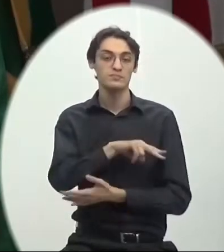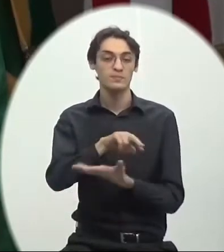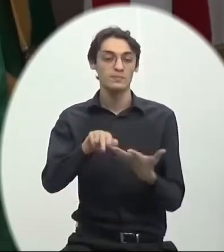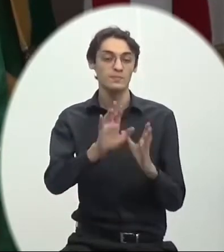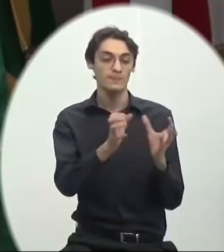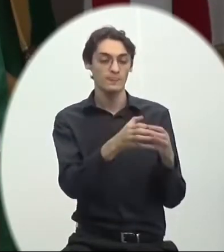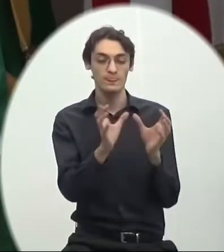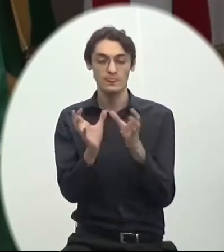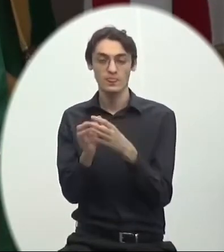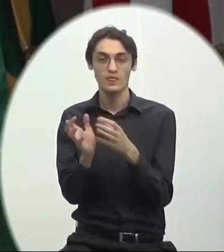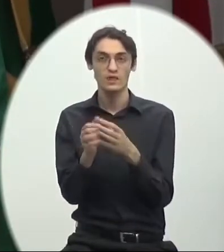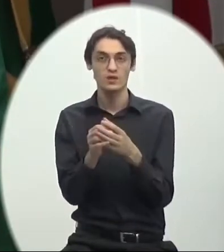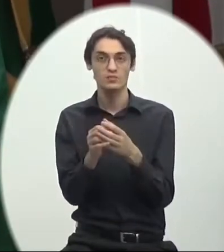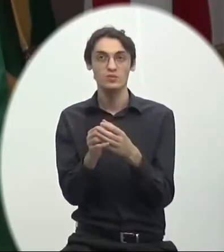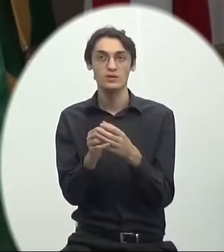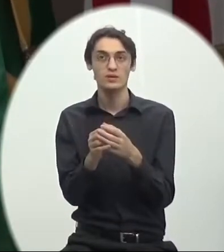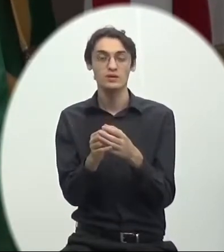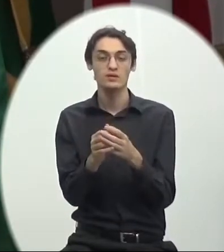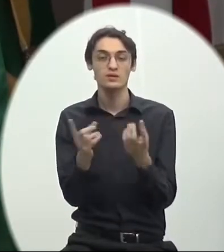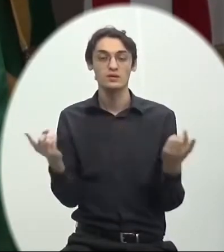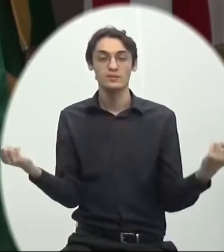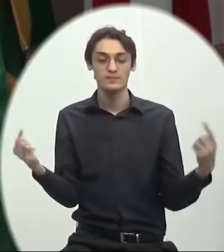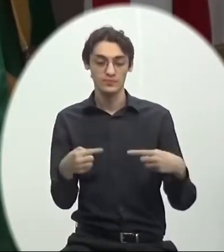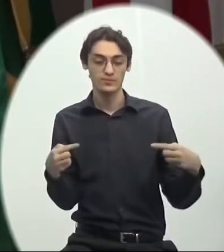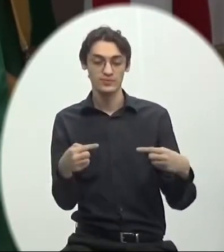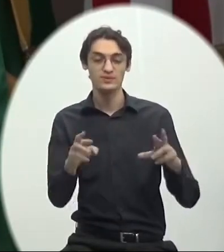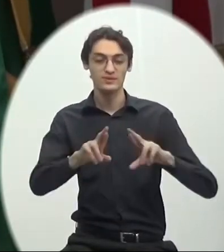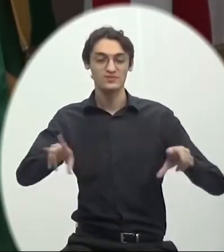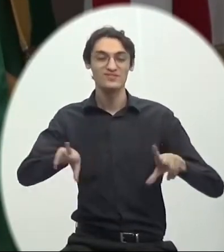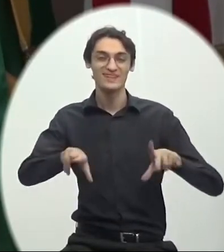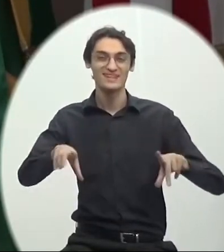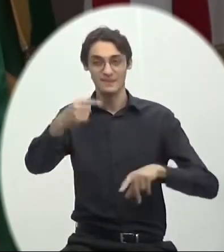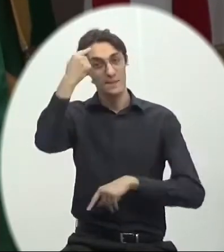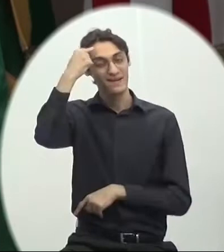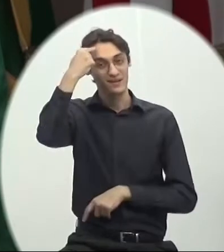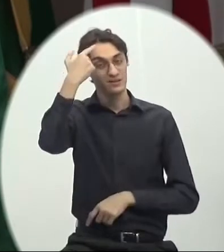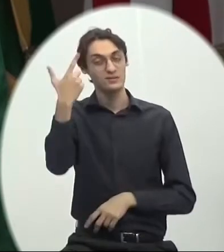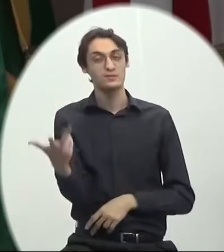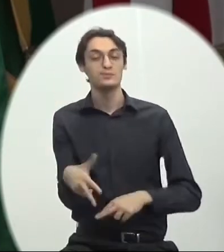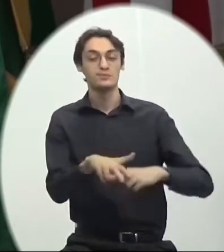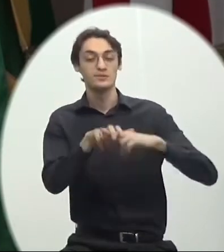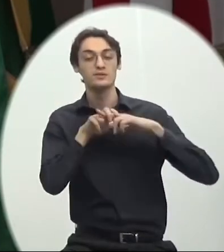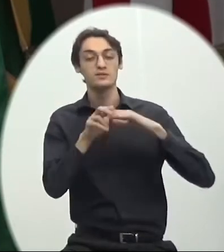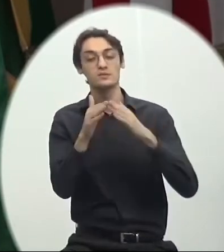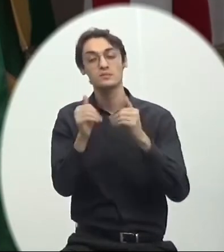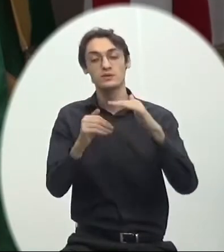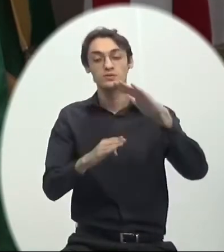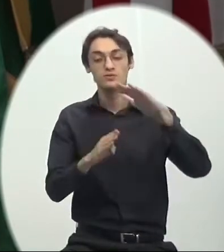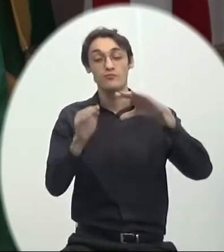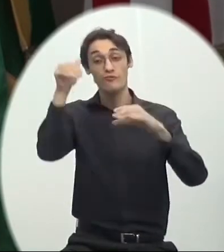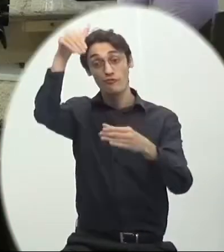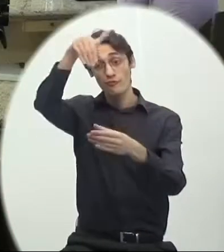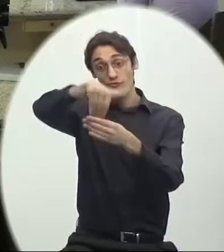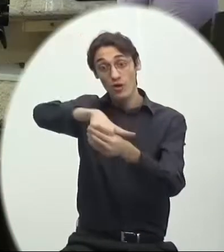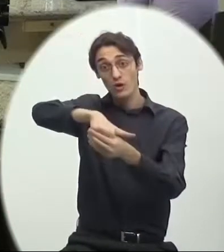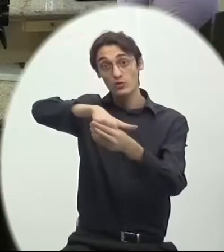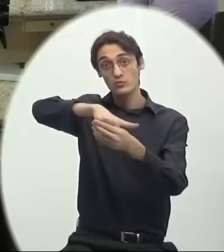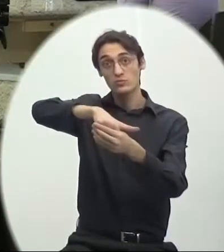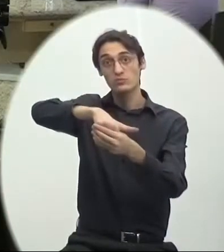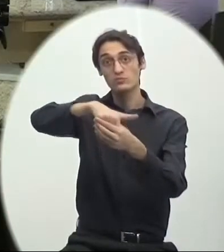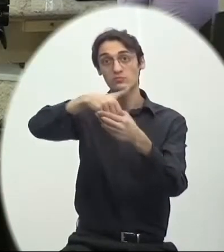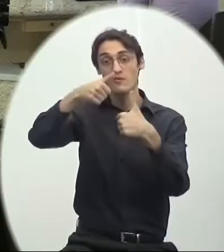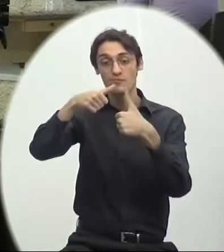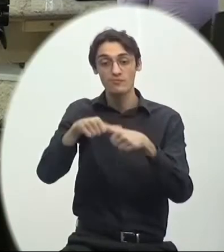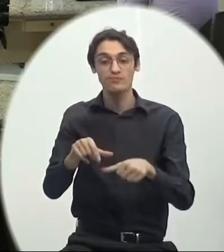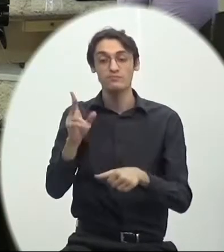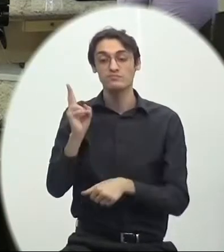de qualquer causa, para tudo quanto é lado. Então, eu peço o voto dos meus colegas que mantenham o seu voto, que a